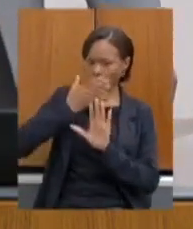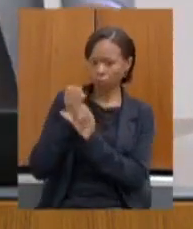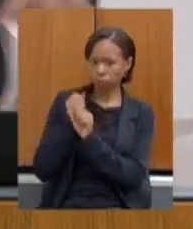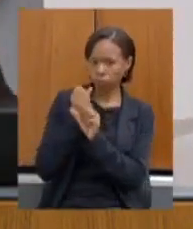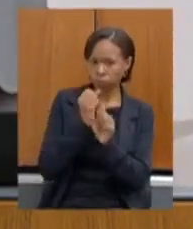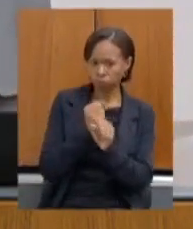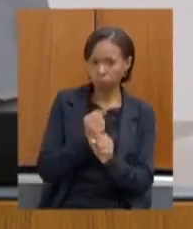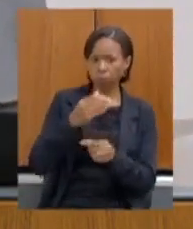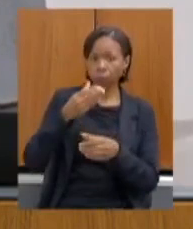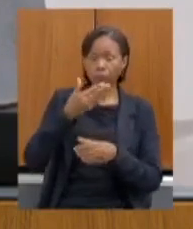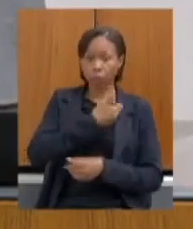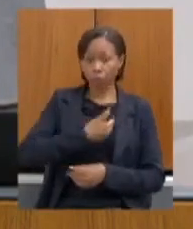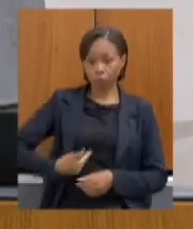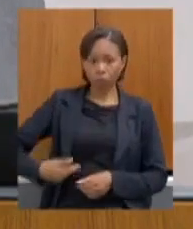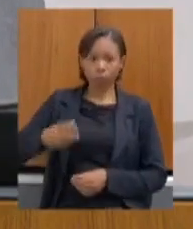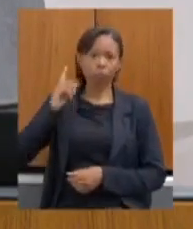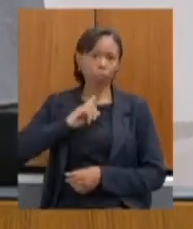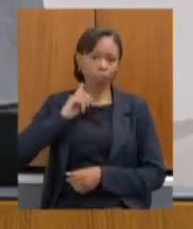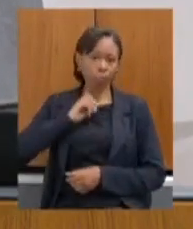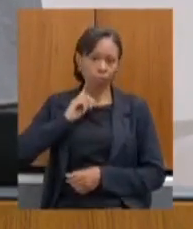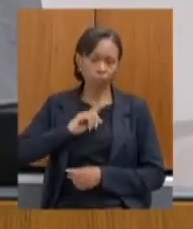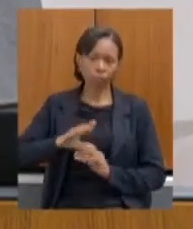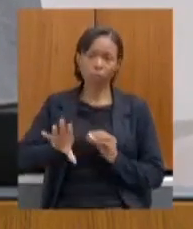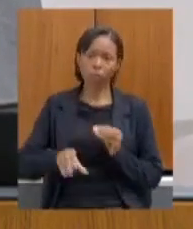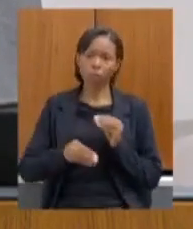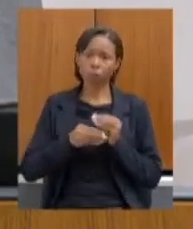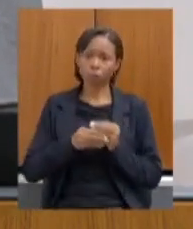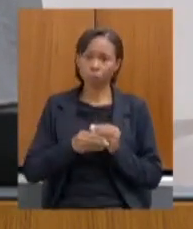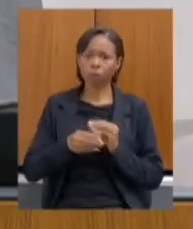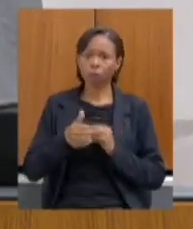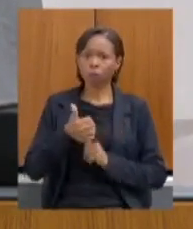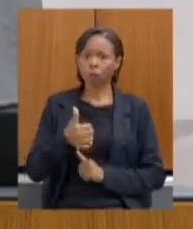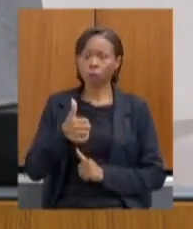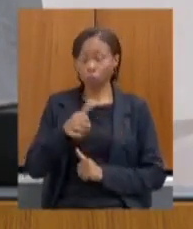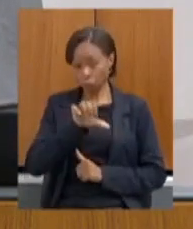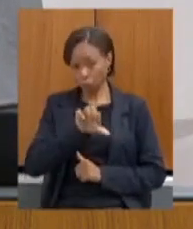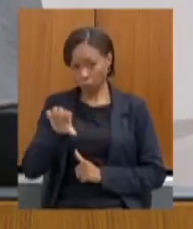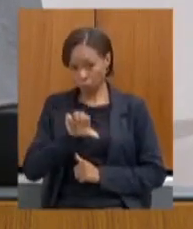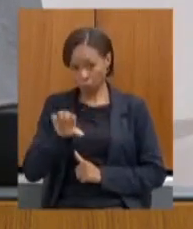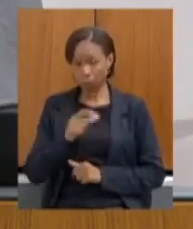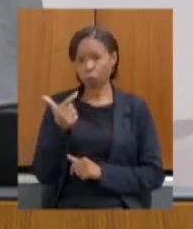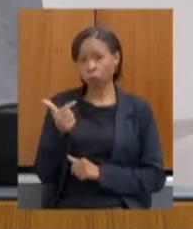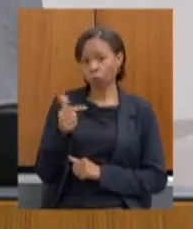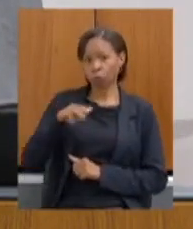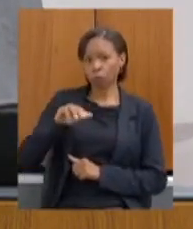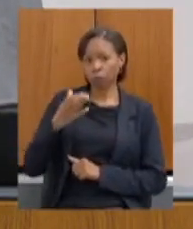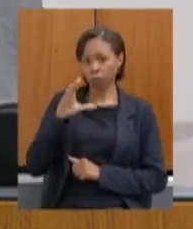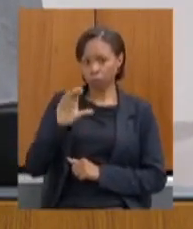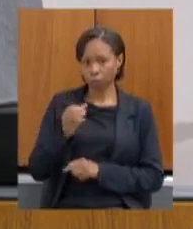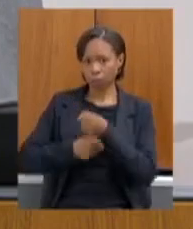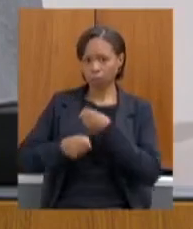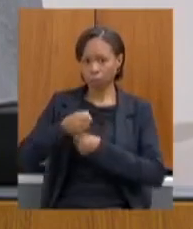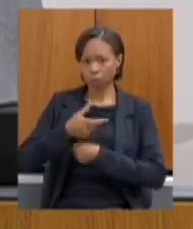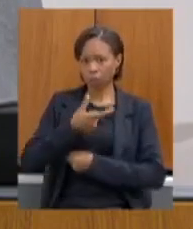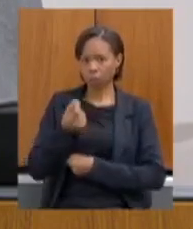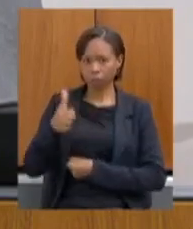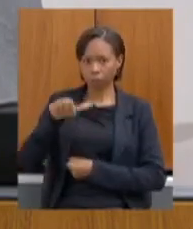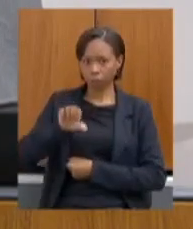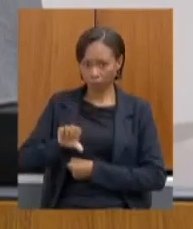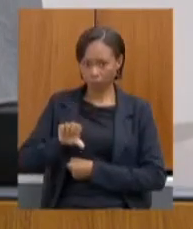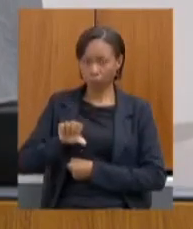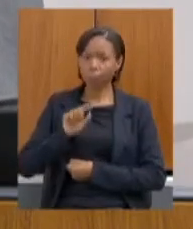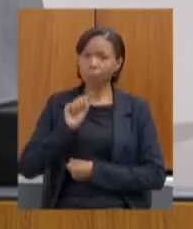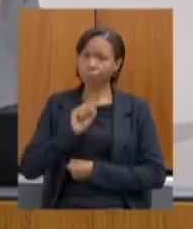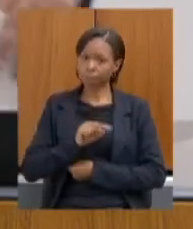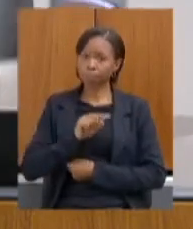Minas Gerais, pela emenda à Constituição do Estado nº 99, de 12 de março de 2019. Por ele, os secretários de